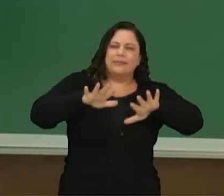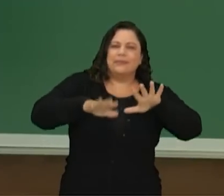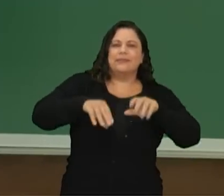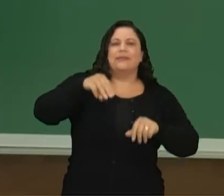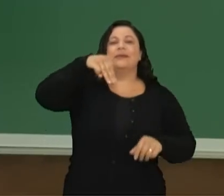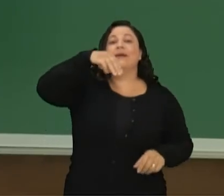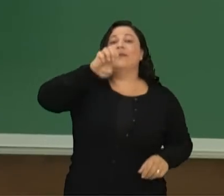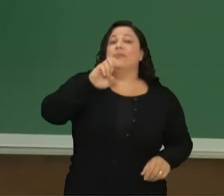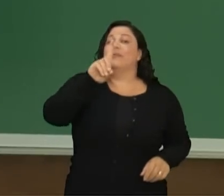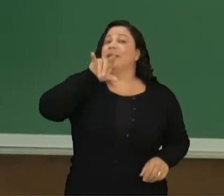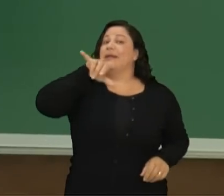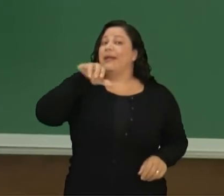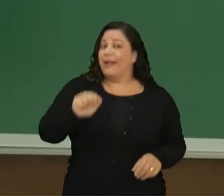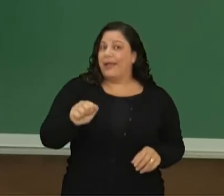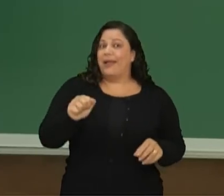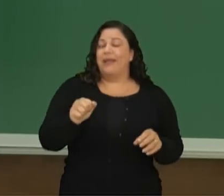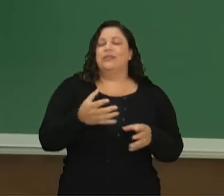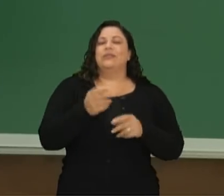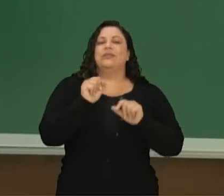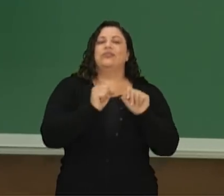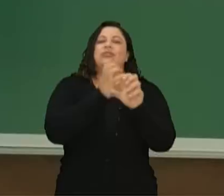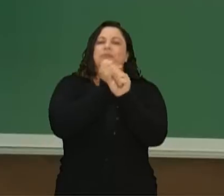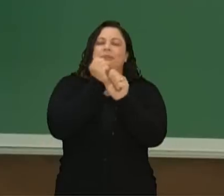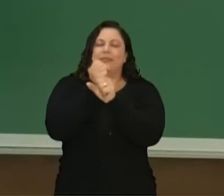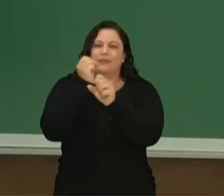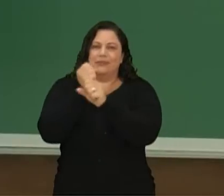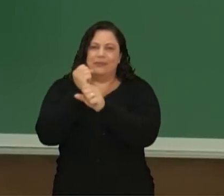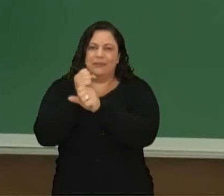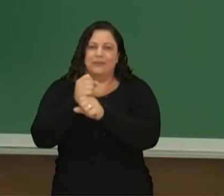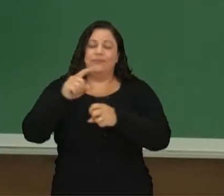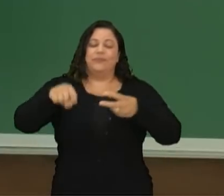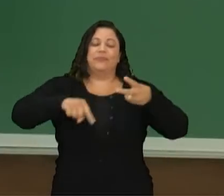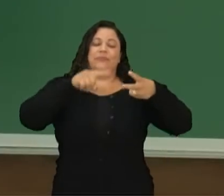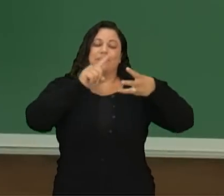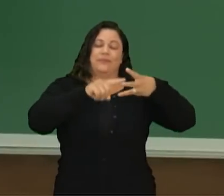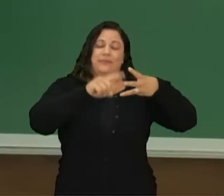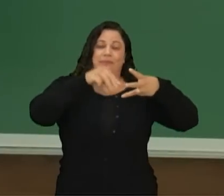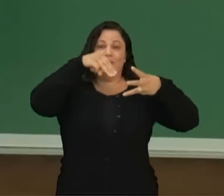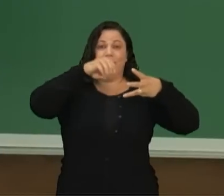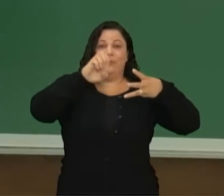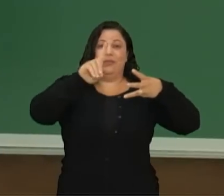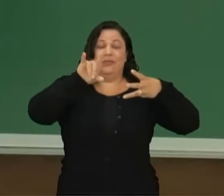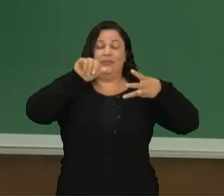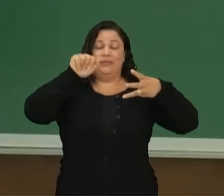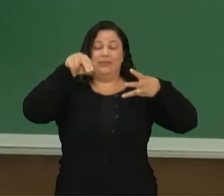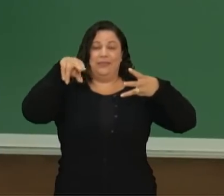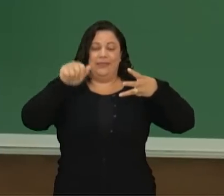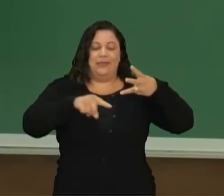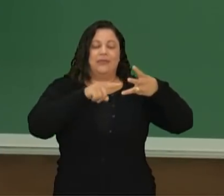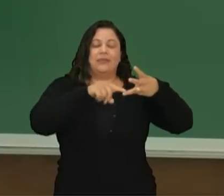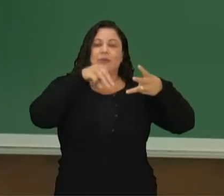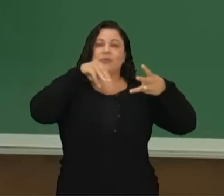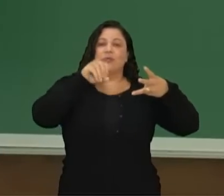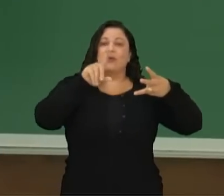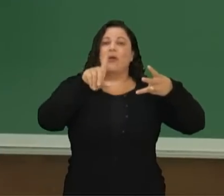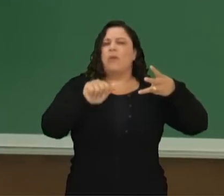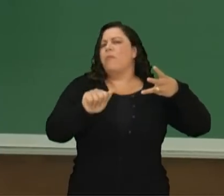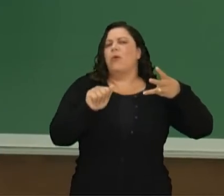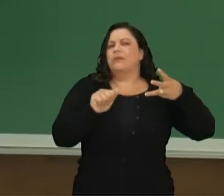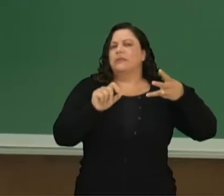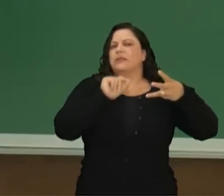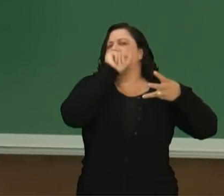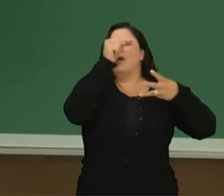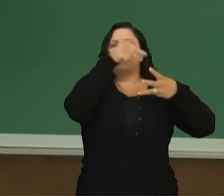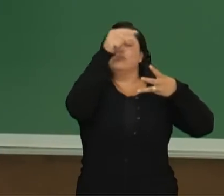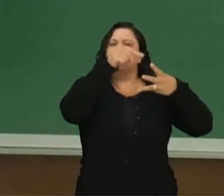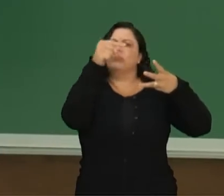média aritmética e a média ponderada, temos a mediana e temos a moda. Quais dessas opções cabem